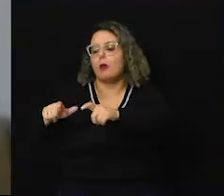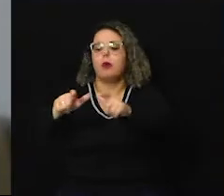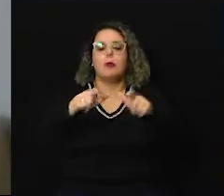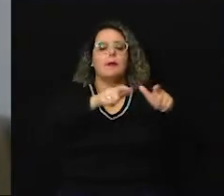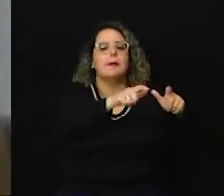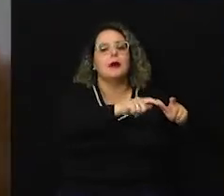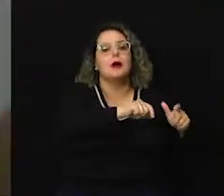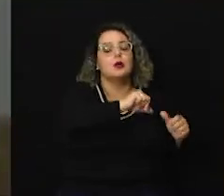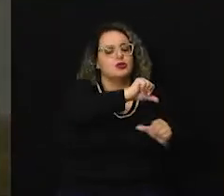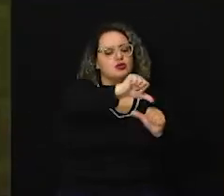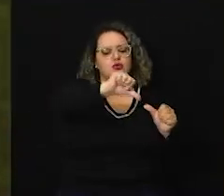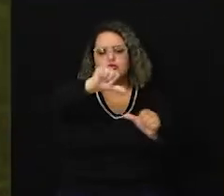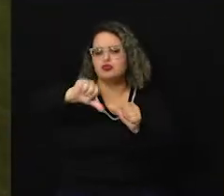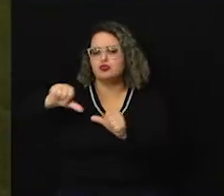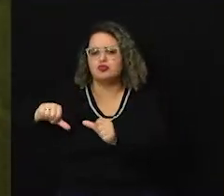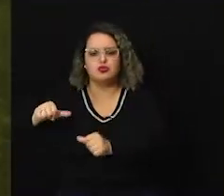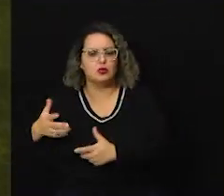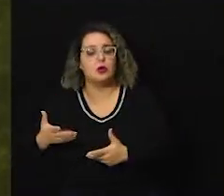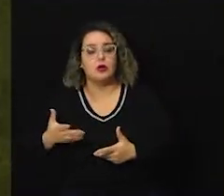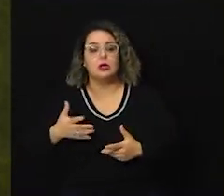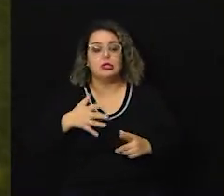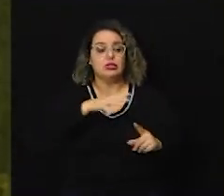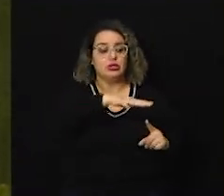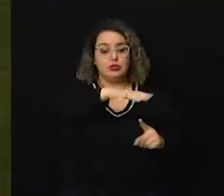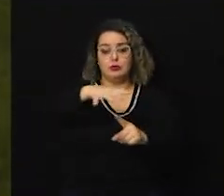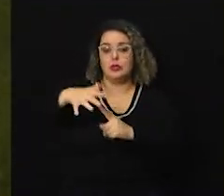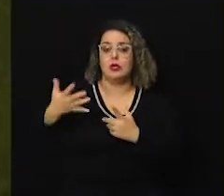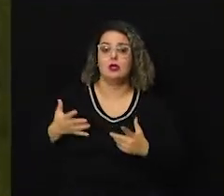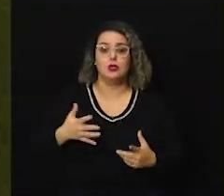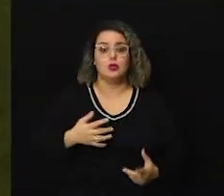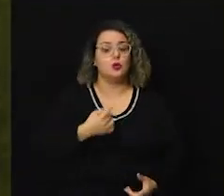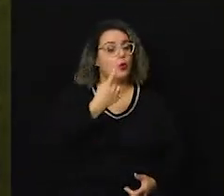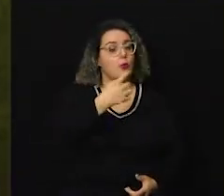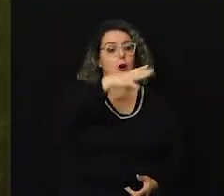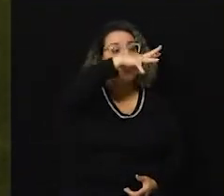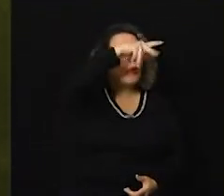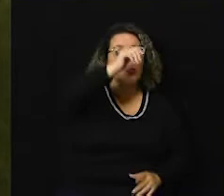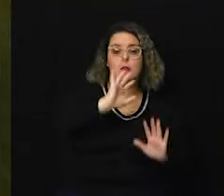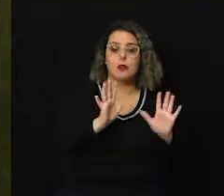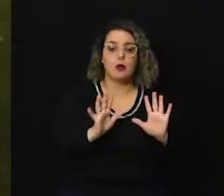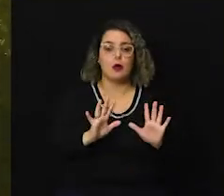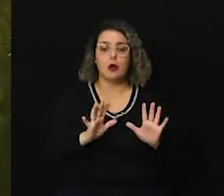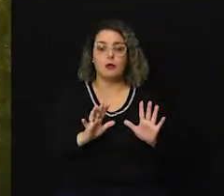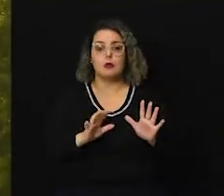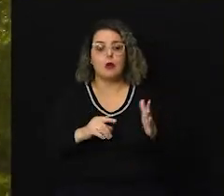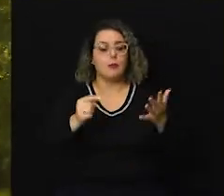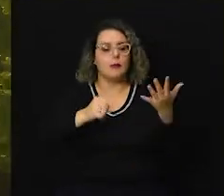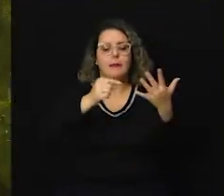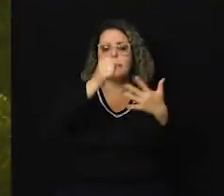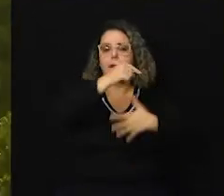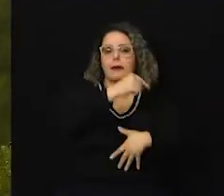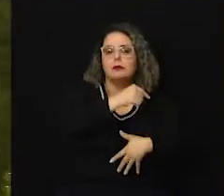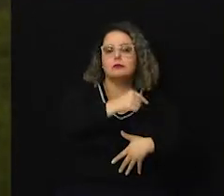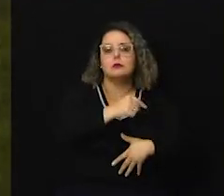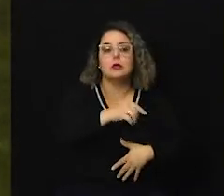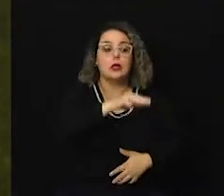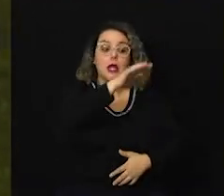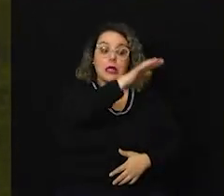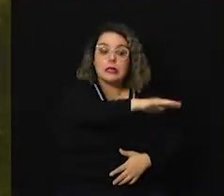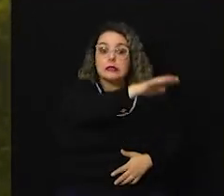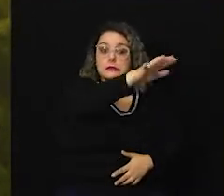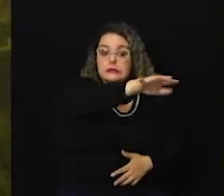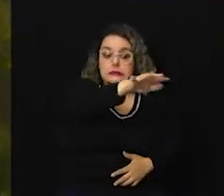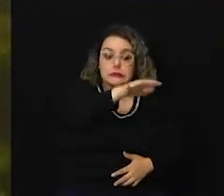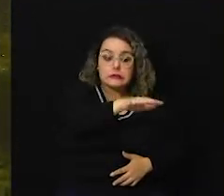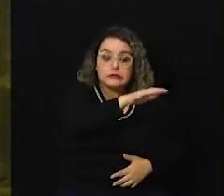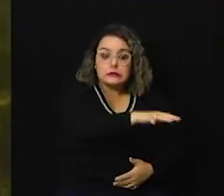diferentes ecossistemas seja Amazônia e quando a gente fala de Amazônia também não é uma única Amazônia é Amazônia tem espécies que só ocorrem em alguma